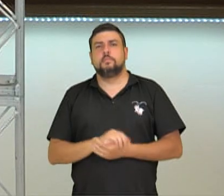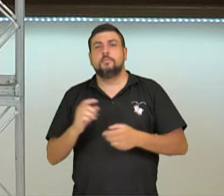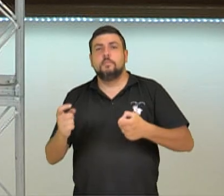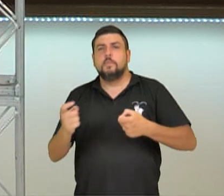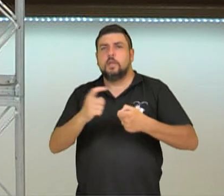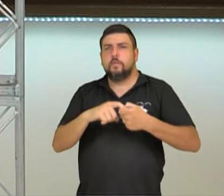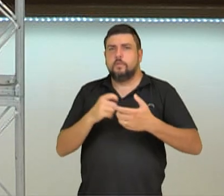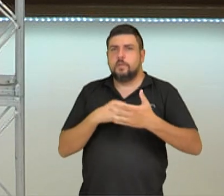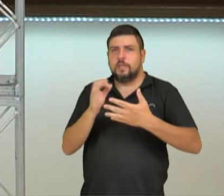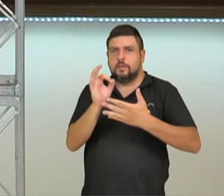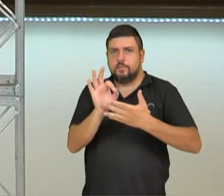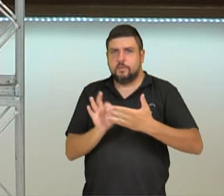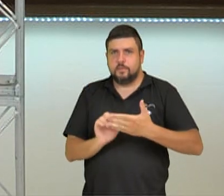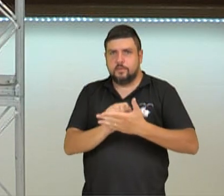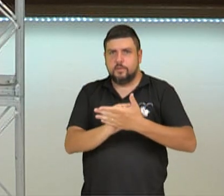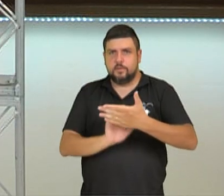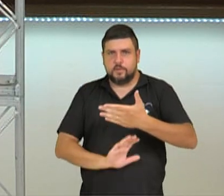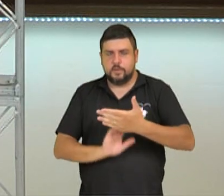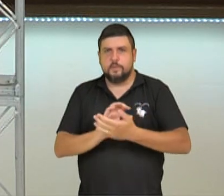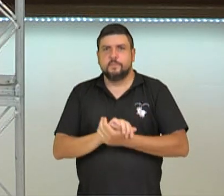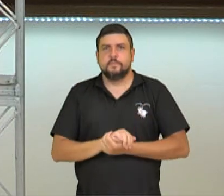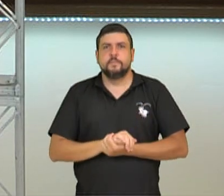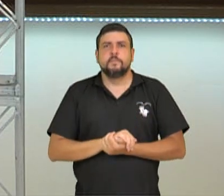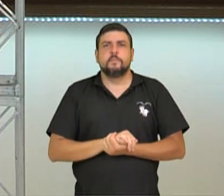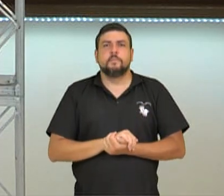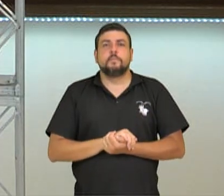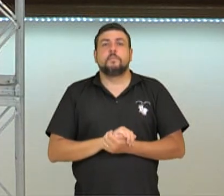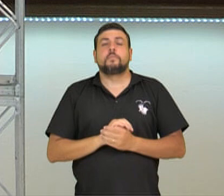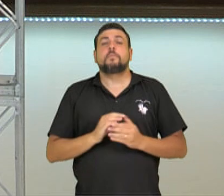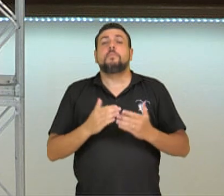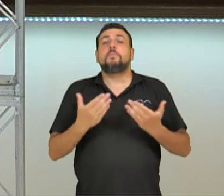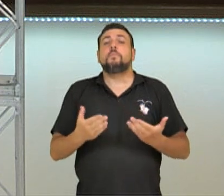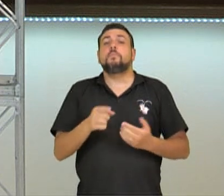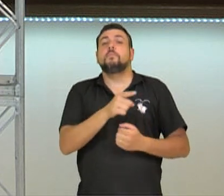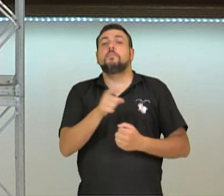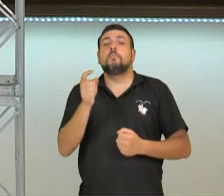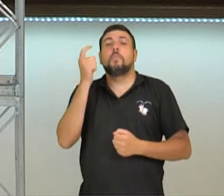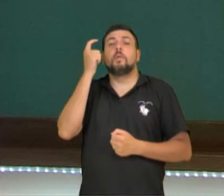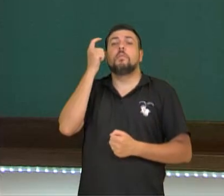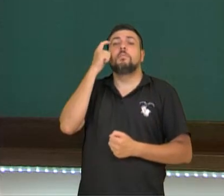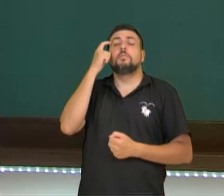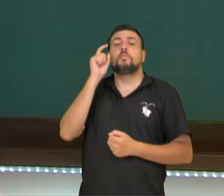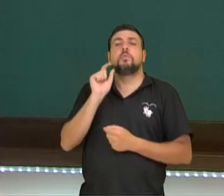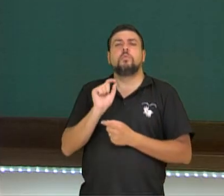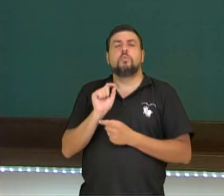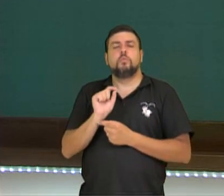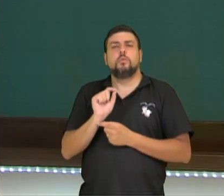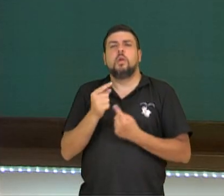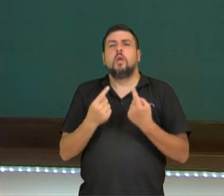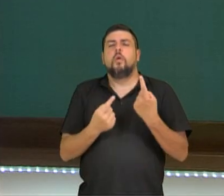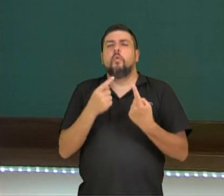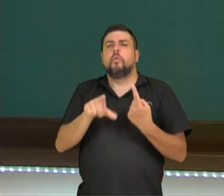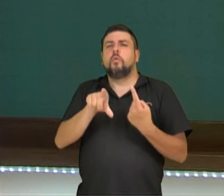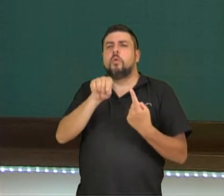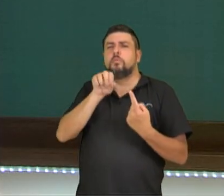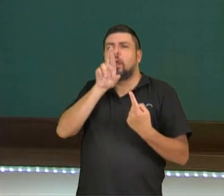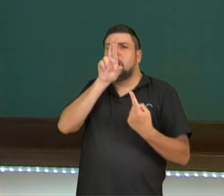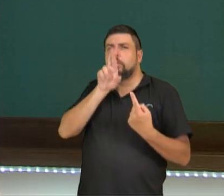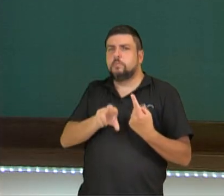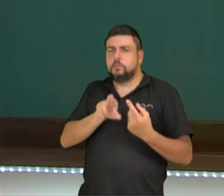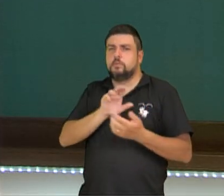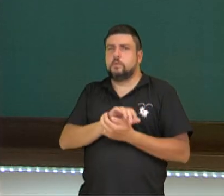Voltamos com a correção da nossa atividade, então. Ficou ali para vocês pensarem na afirmativa e aqui ela está